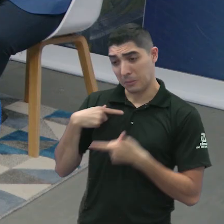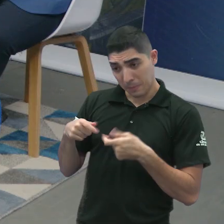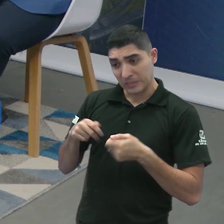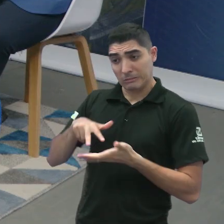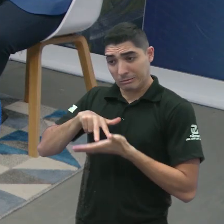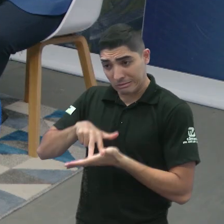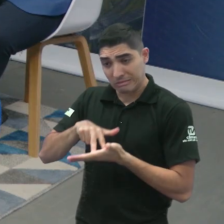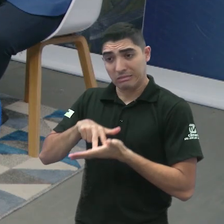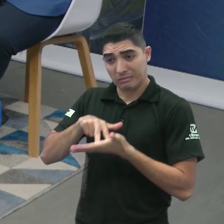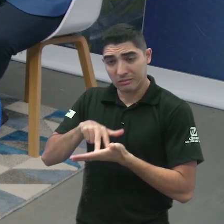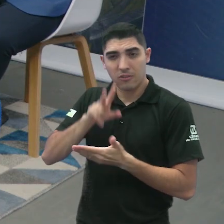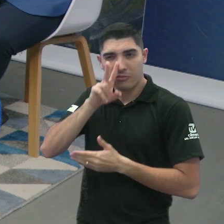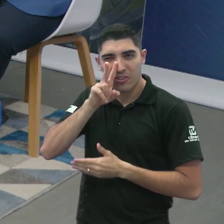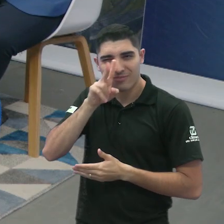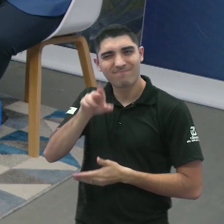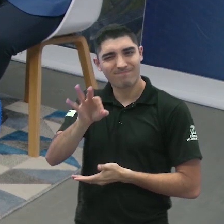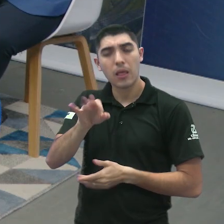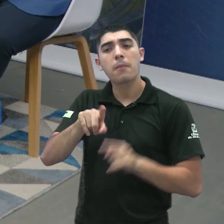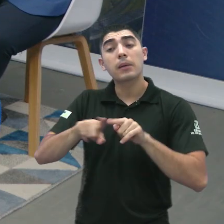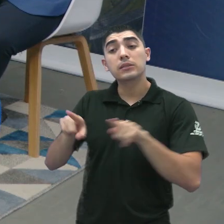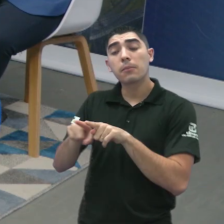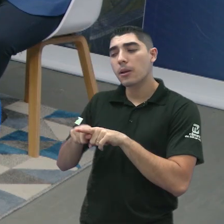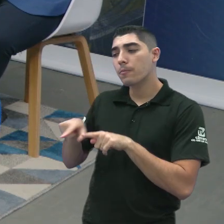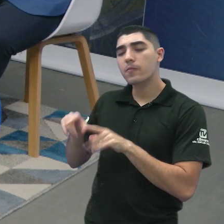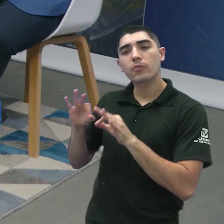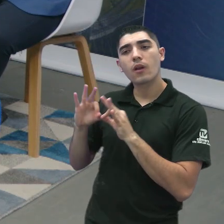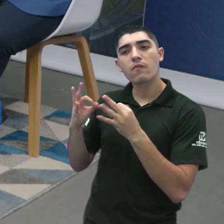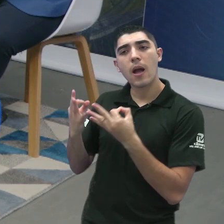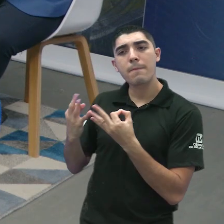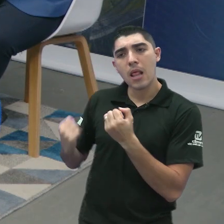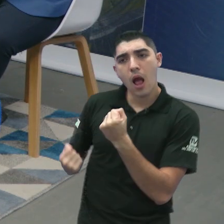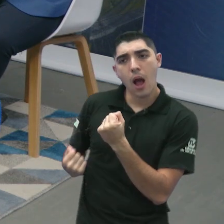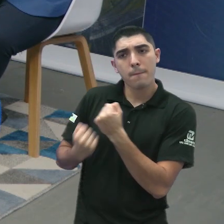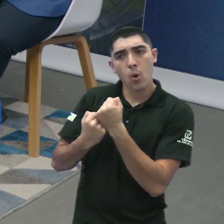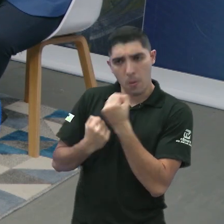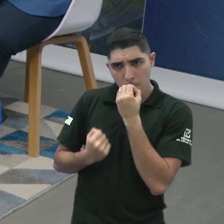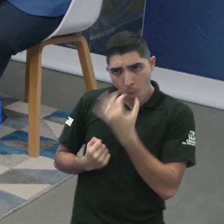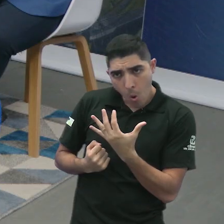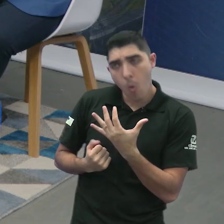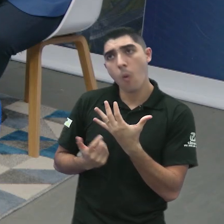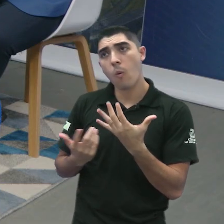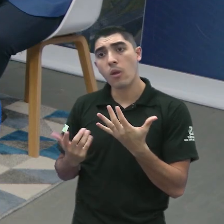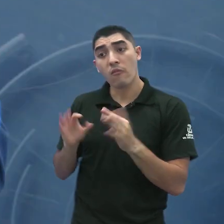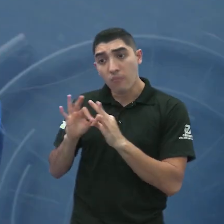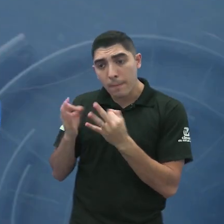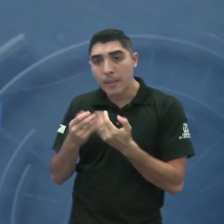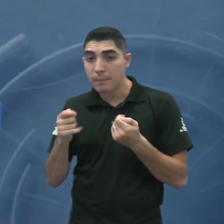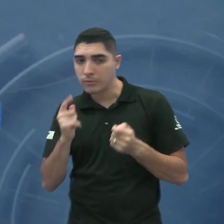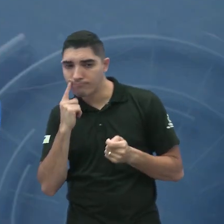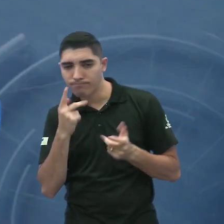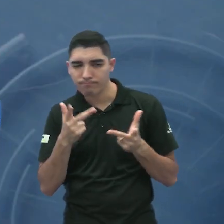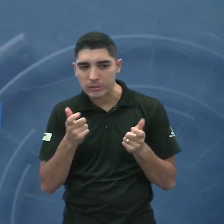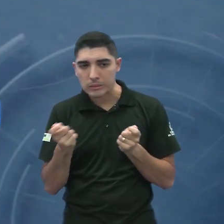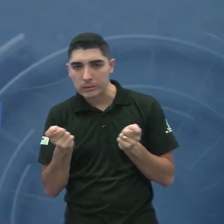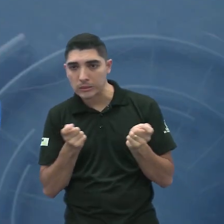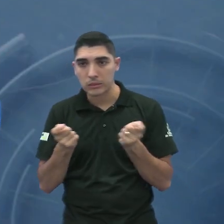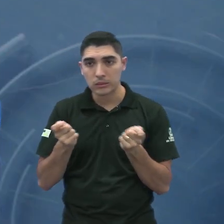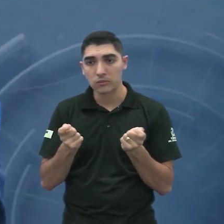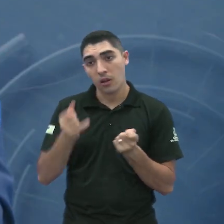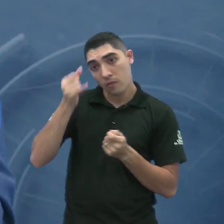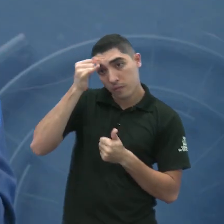o apoio da família. Mas até que ponto isso é bom? Até que ponto a família tem que moderar, né?